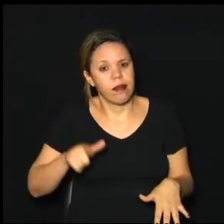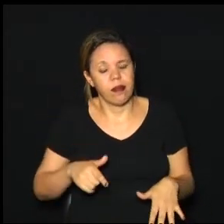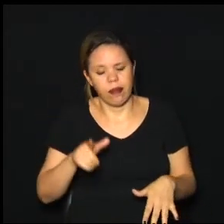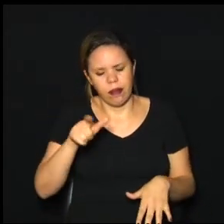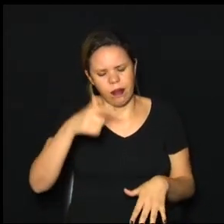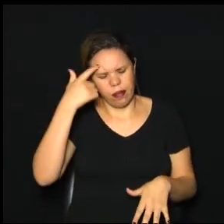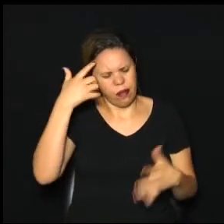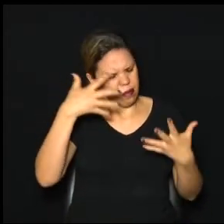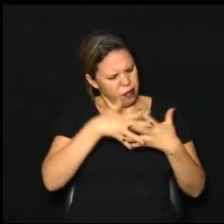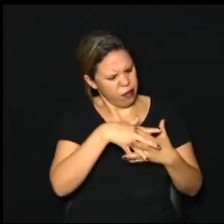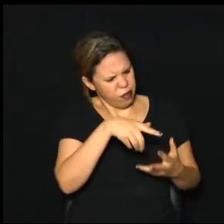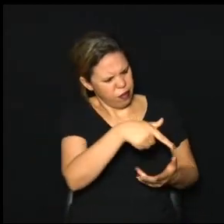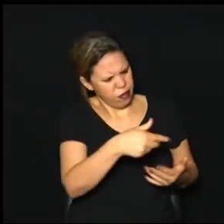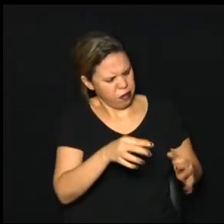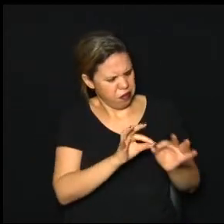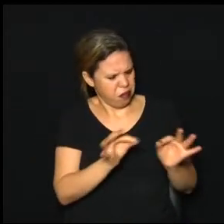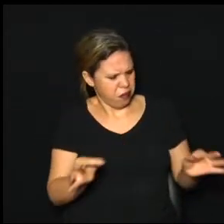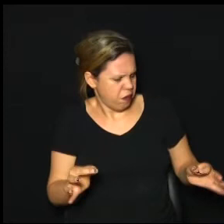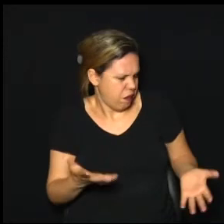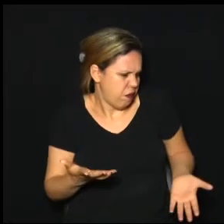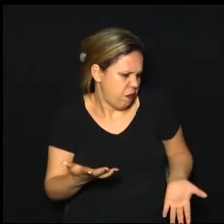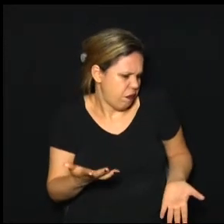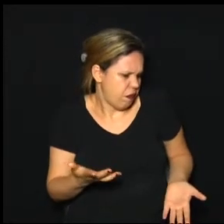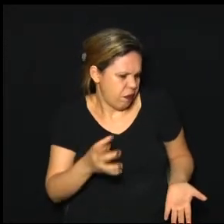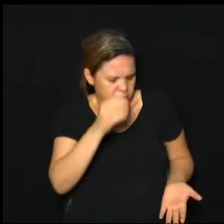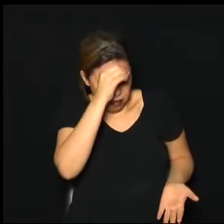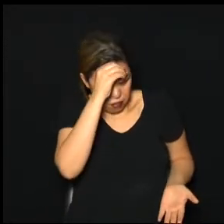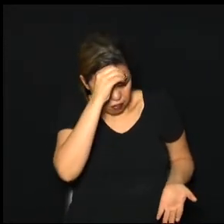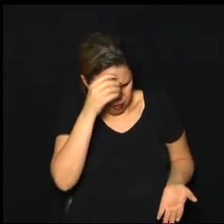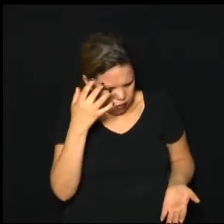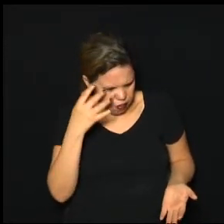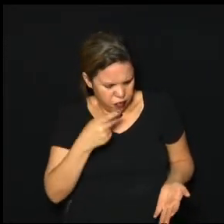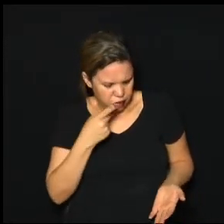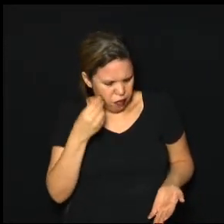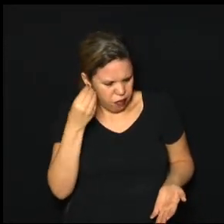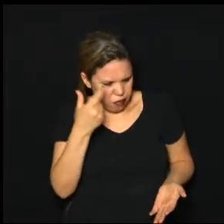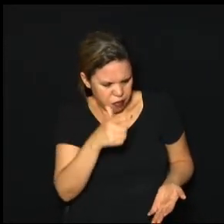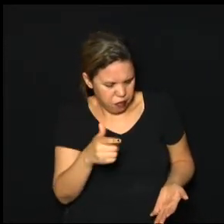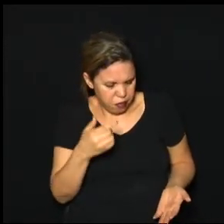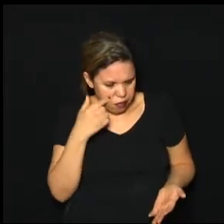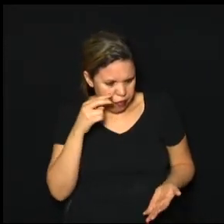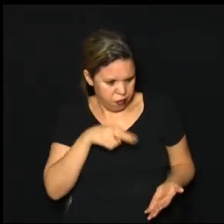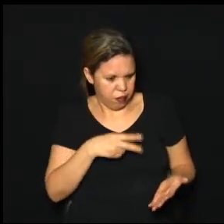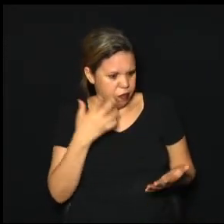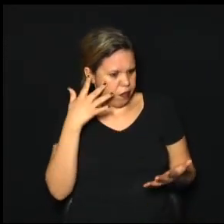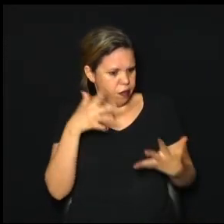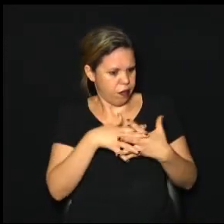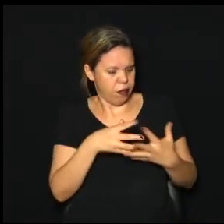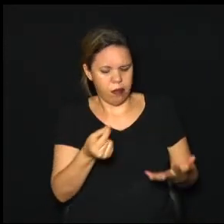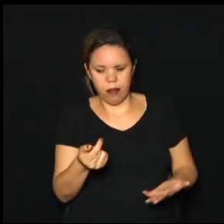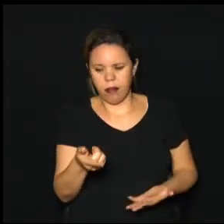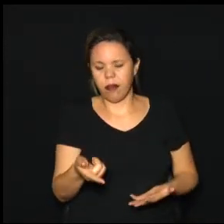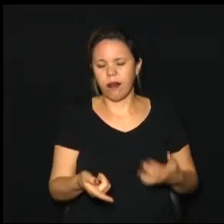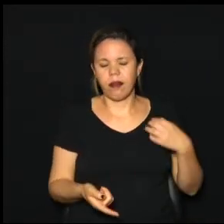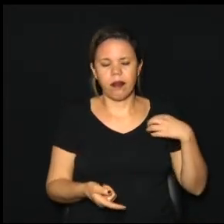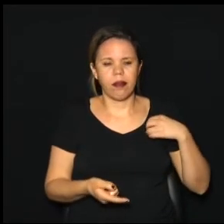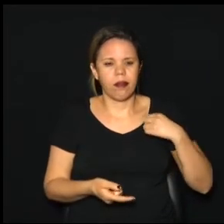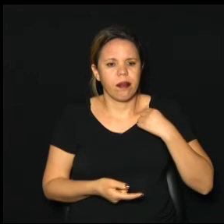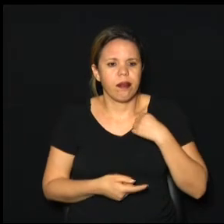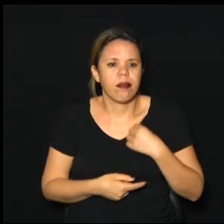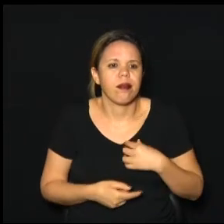pessoa possa, pessoa mais simples, evidentemente, né? Por isso que ela fala de pessoa inexperiente, que possa confundir com moeda.